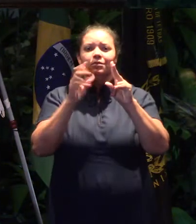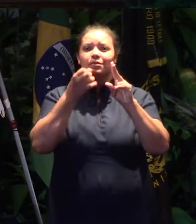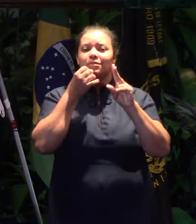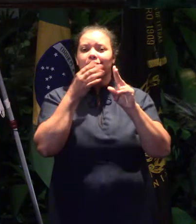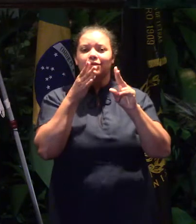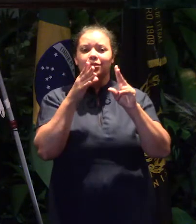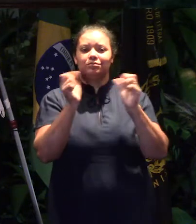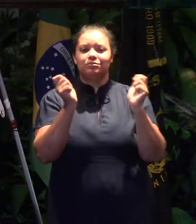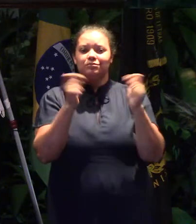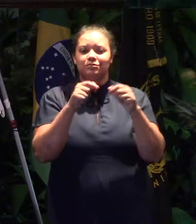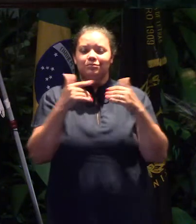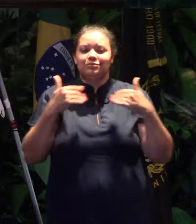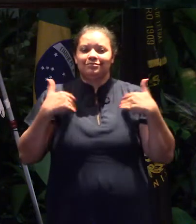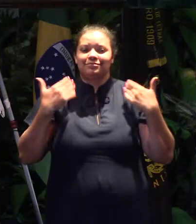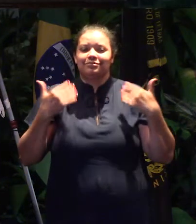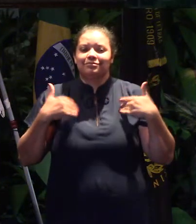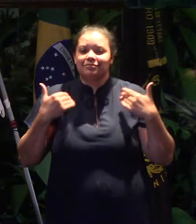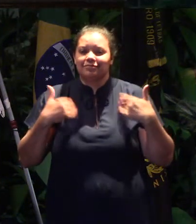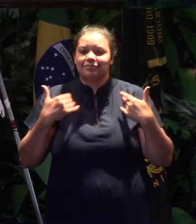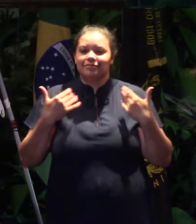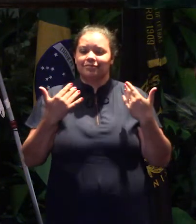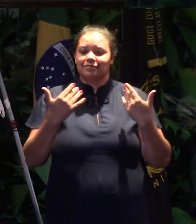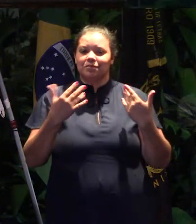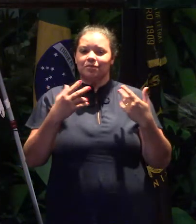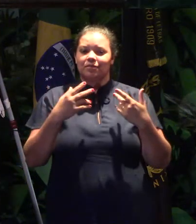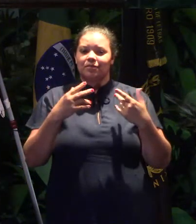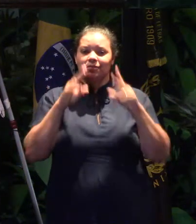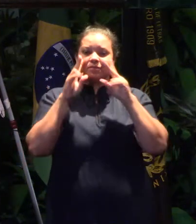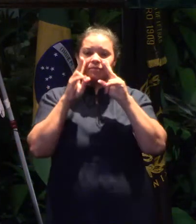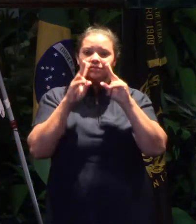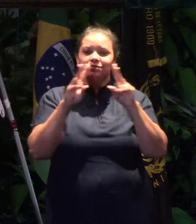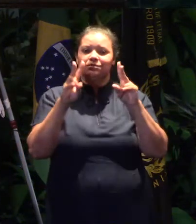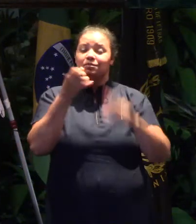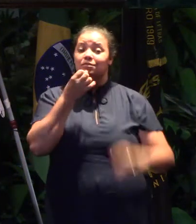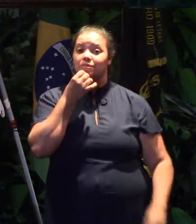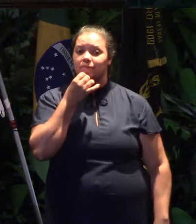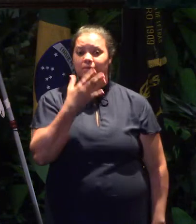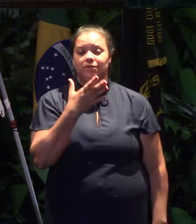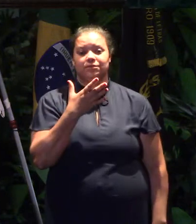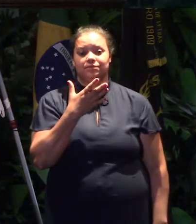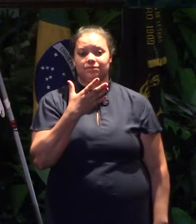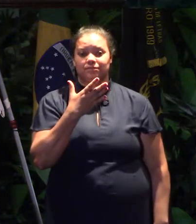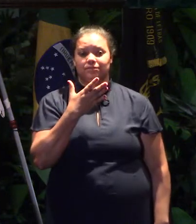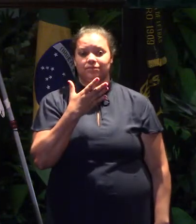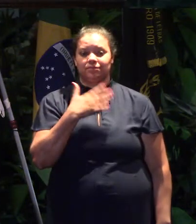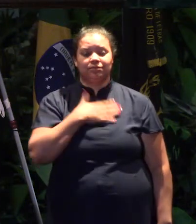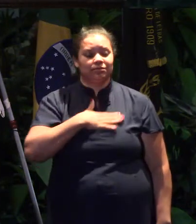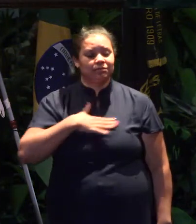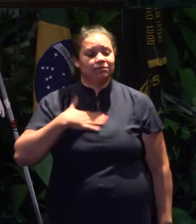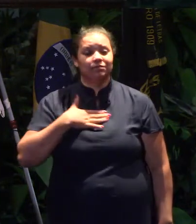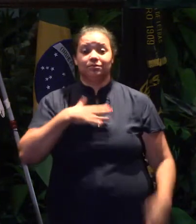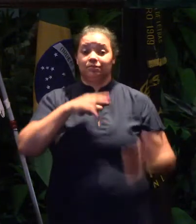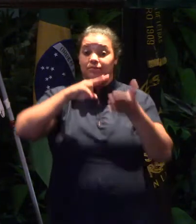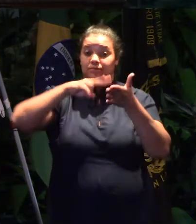desfrutar alegremente desse precioso, desse dom e, dessa, e desse prazer, né, da leitura, né, desse